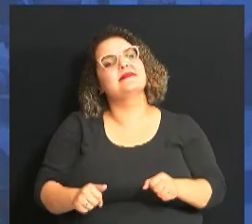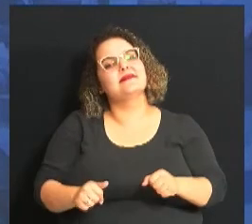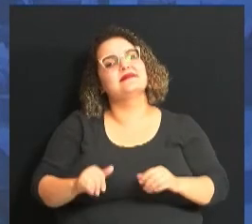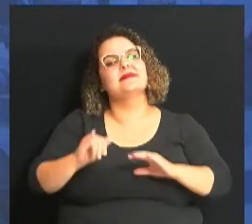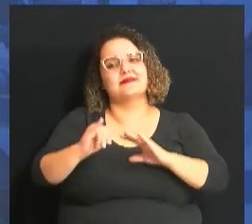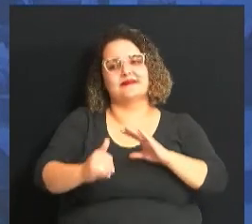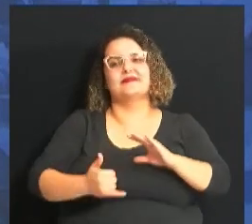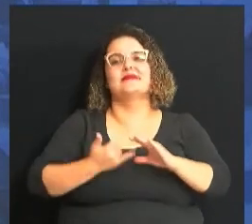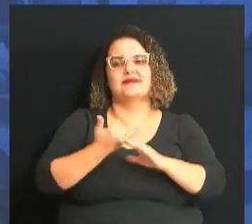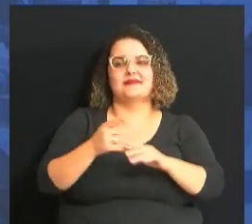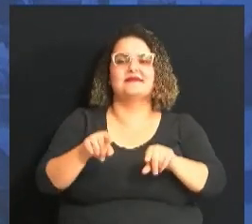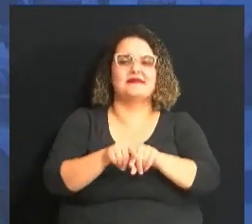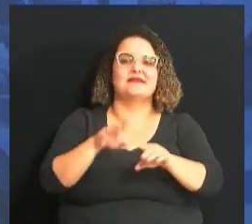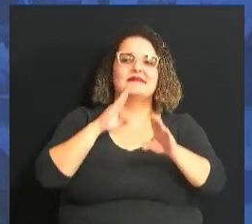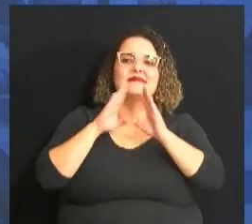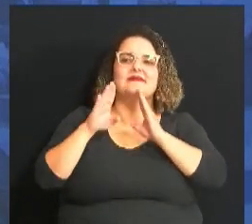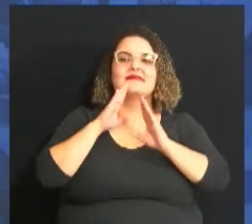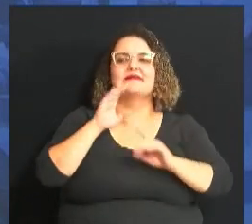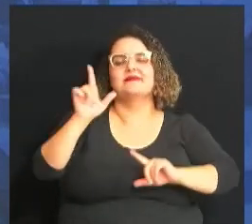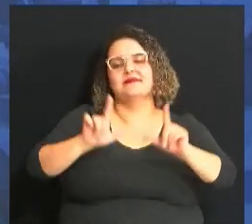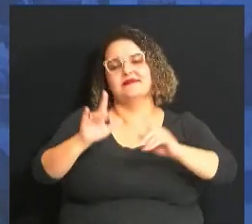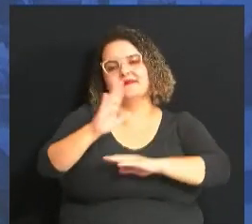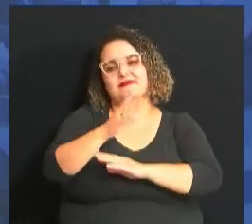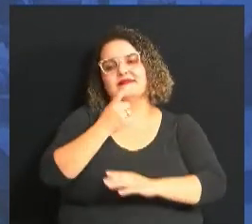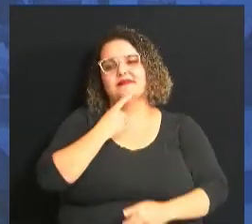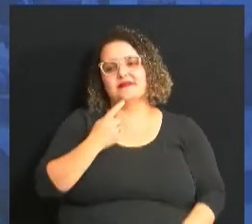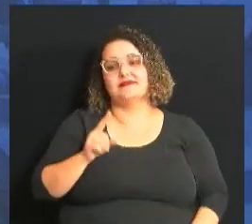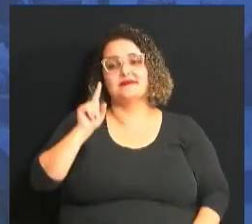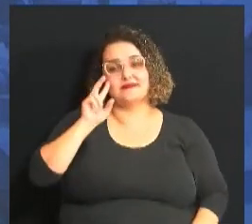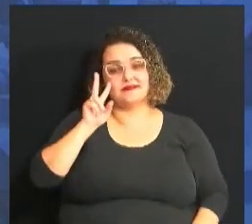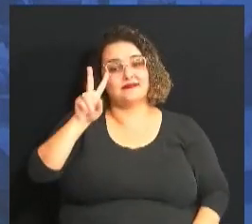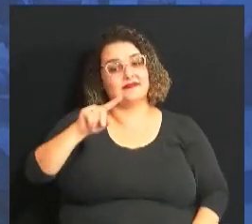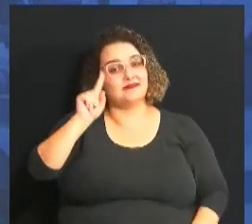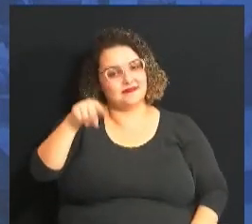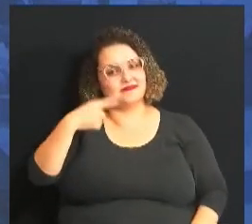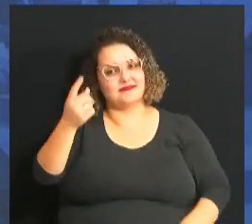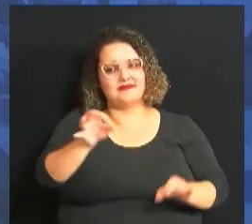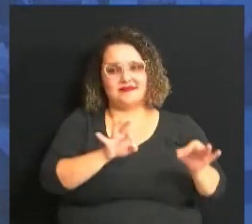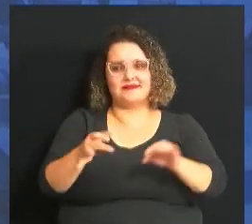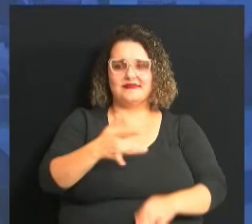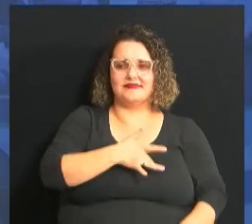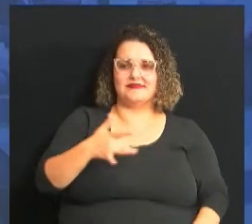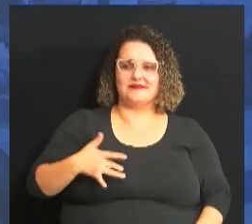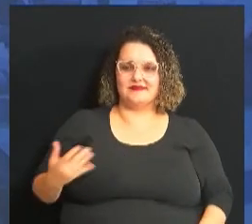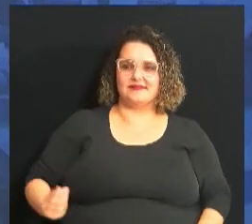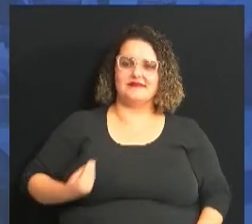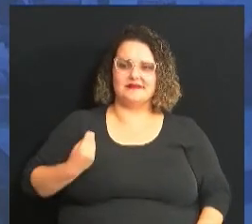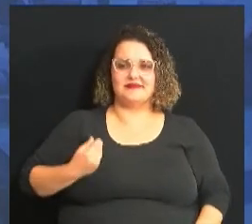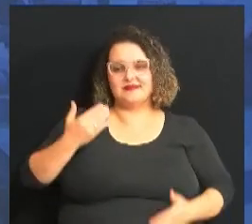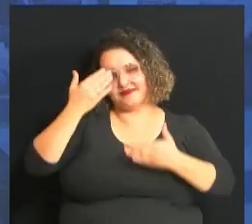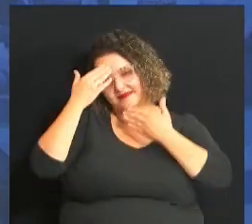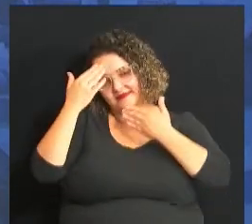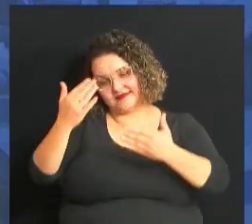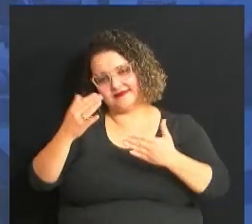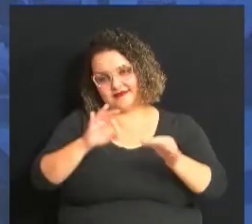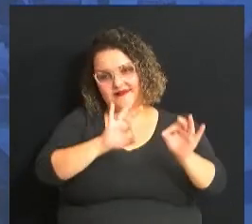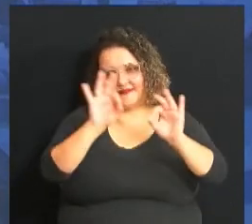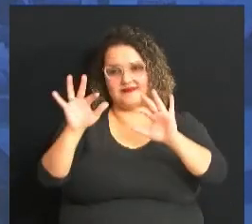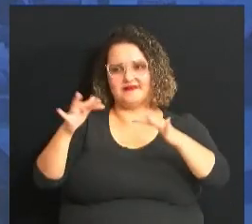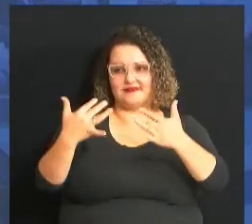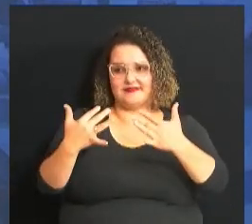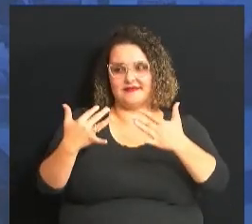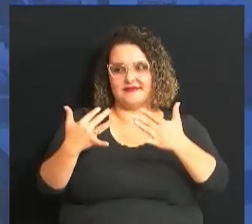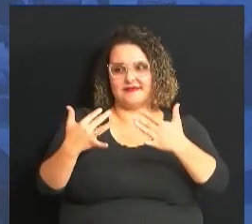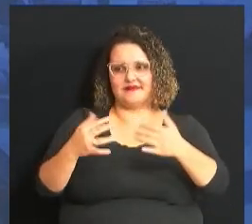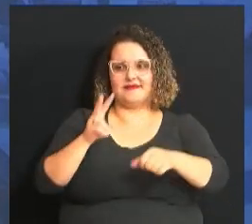também no Facebook da TV Câmara Campinas. A gente se vê na próxima edição do Saúde é Vida. Mais uma vez, obrigada pela sua companhia. Se